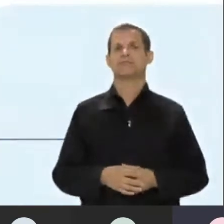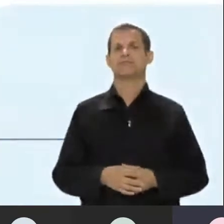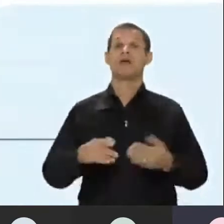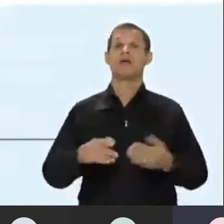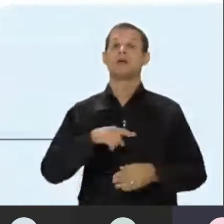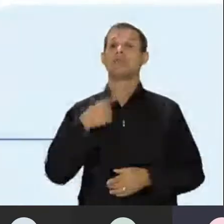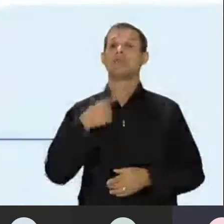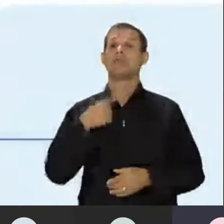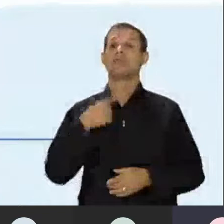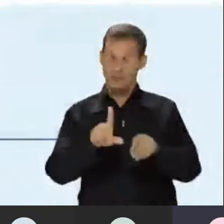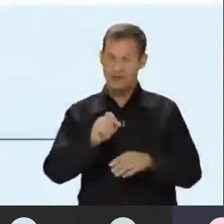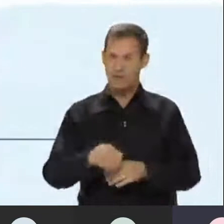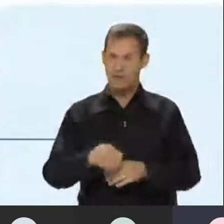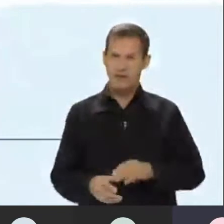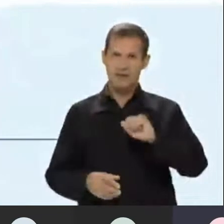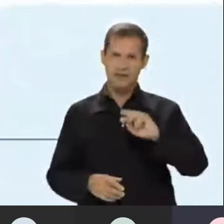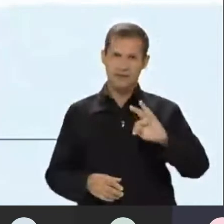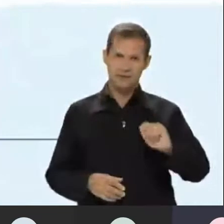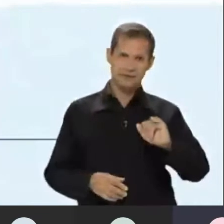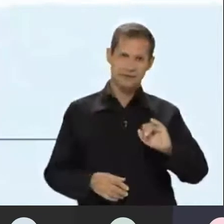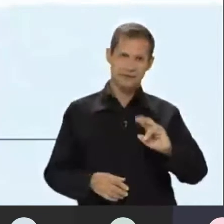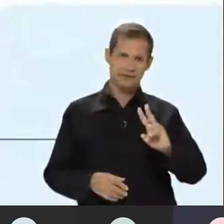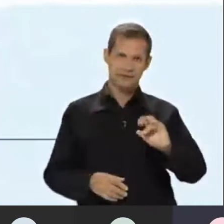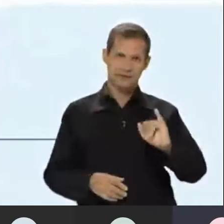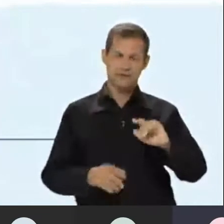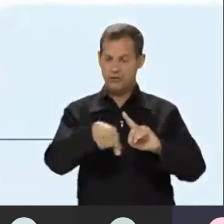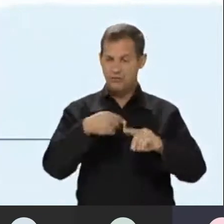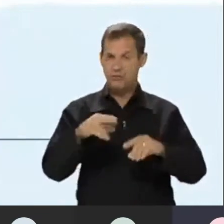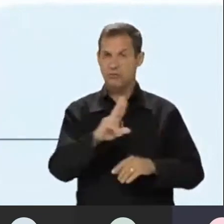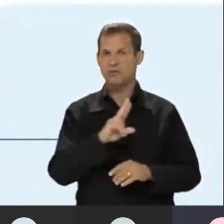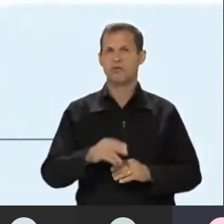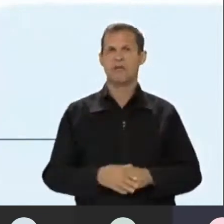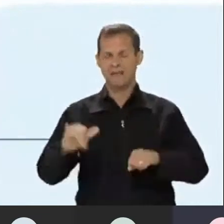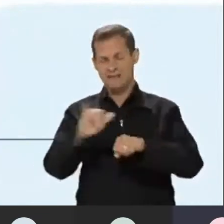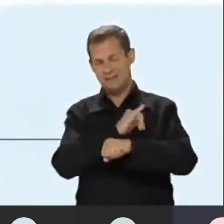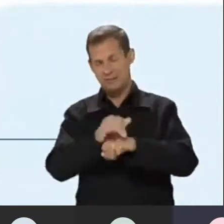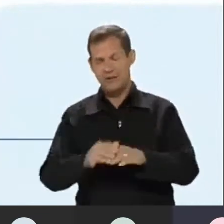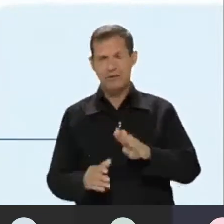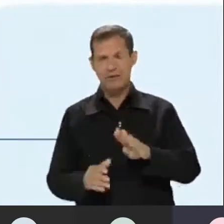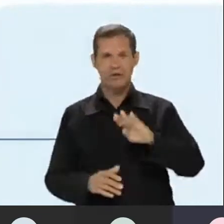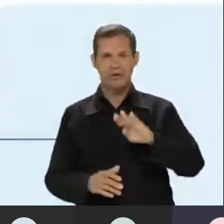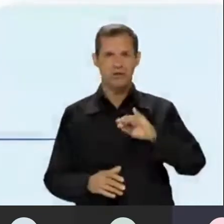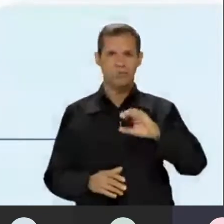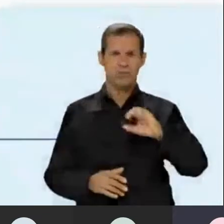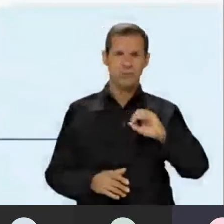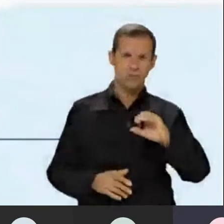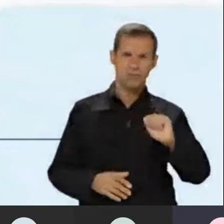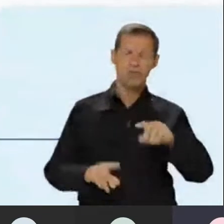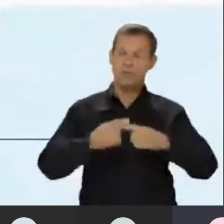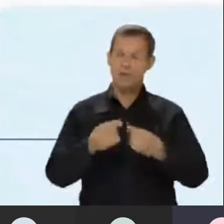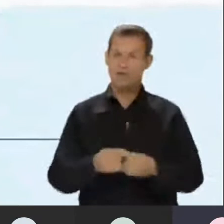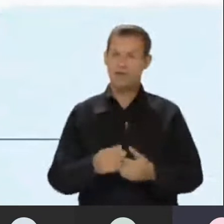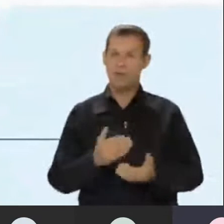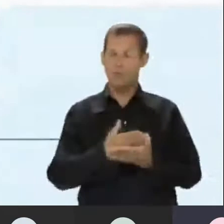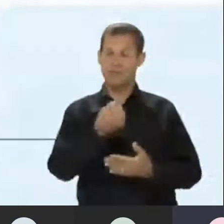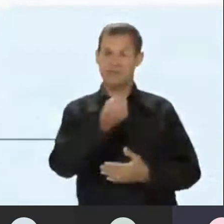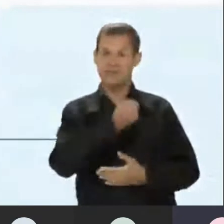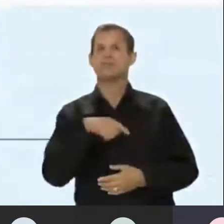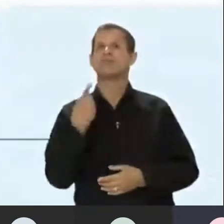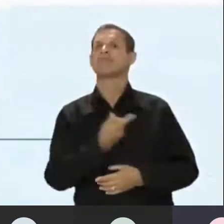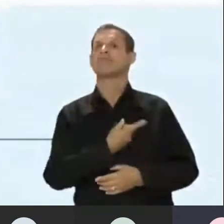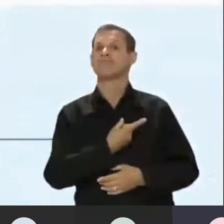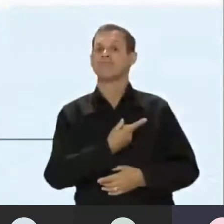E aqui a gente tem o que seria a carta de Ivone, que depois vai ser utilizada para as estratégias bioclimáticas. Então, partindo desses